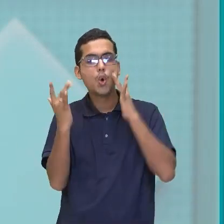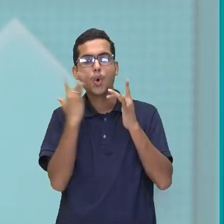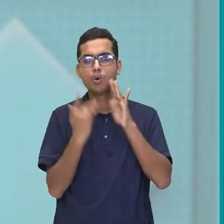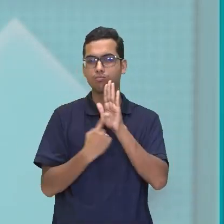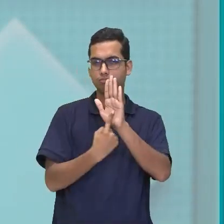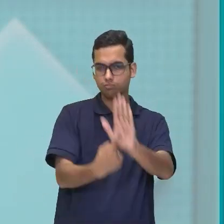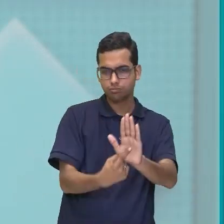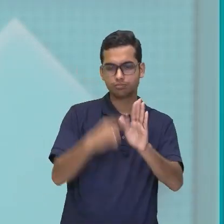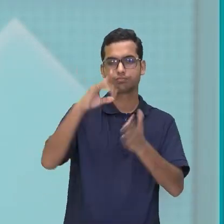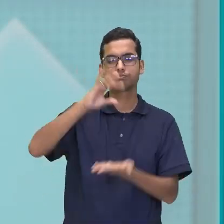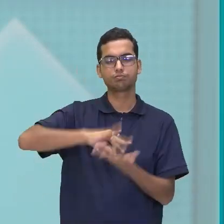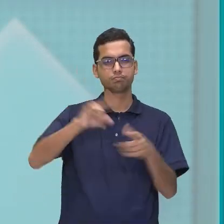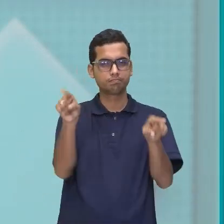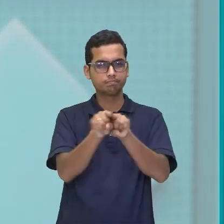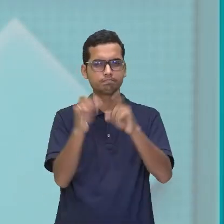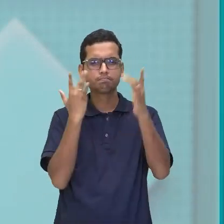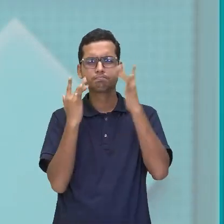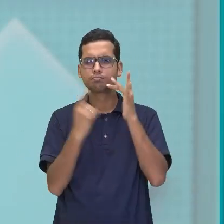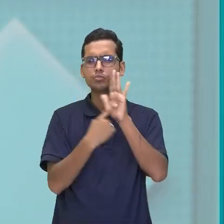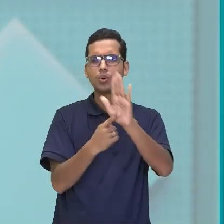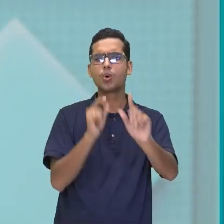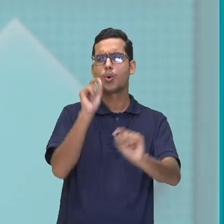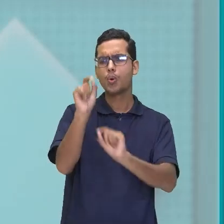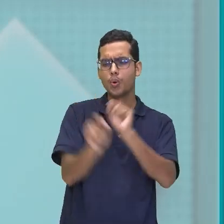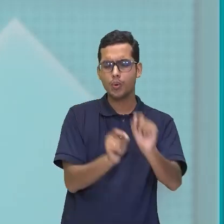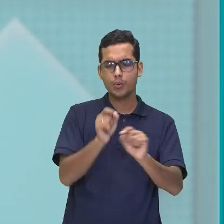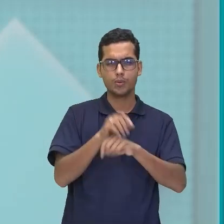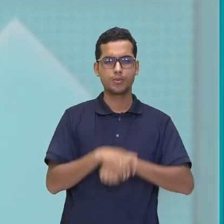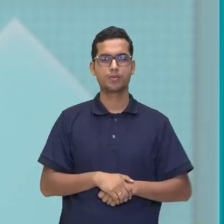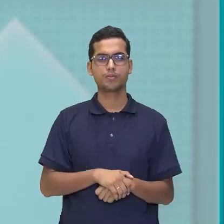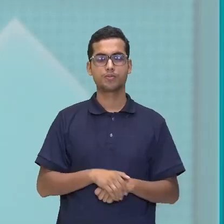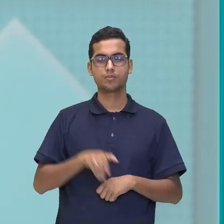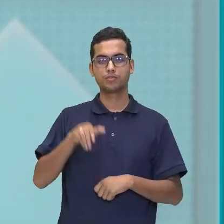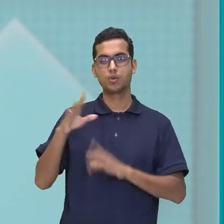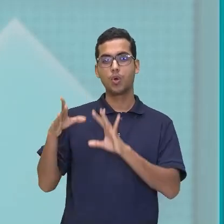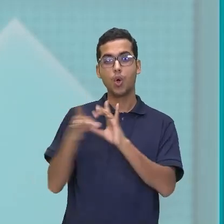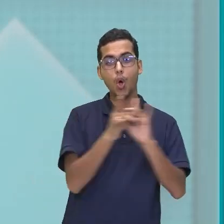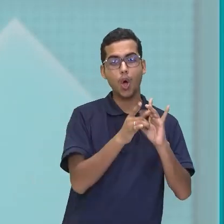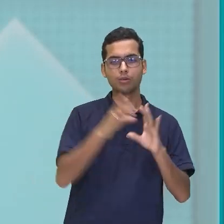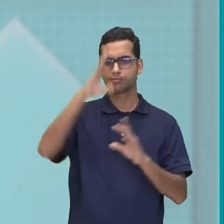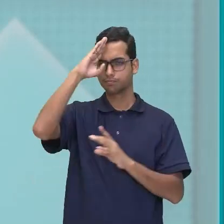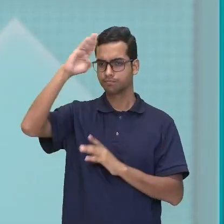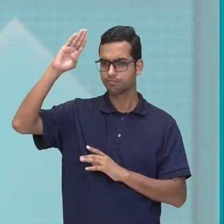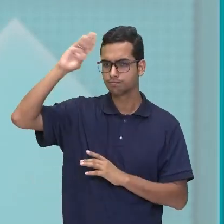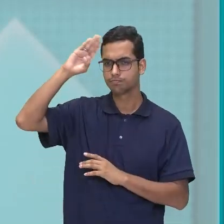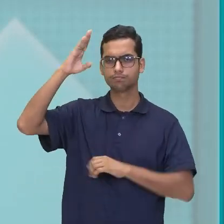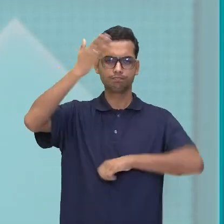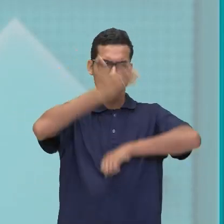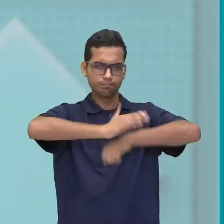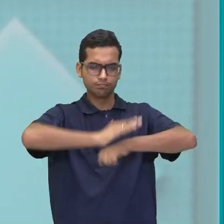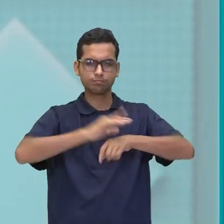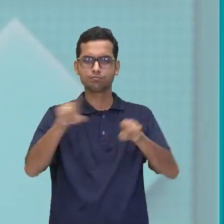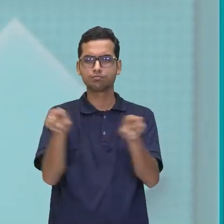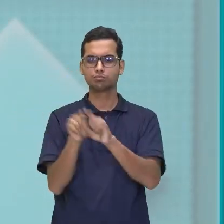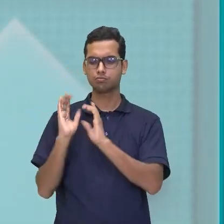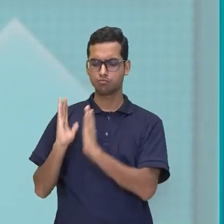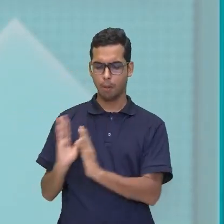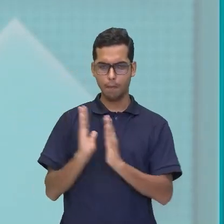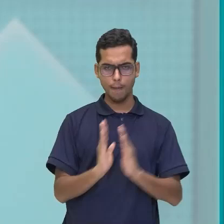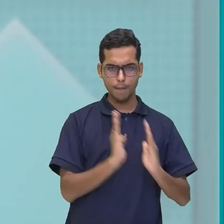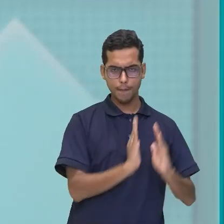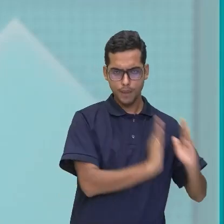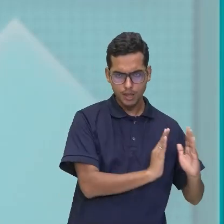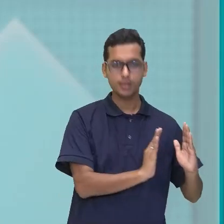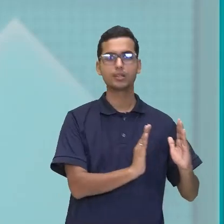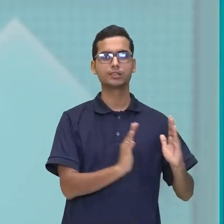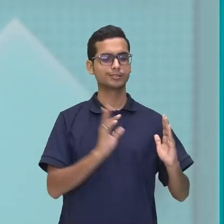encenações, mas que envolve o quê? A questão acadêmica, o ensaio, os passos que sempre